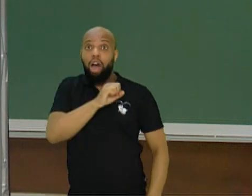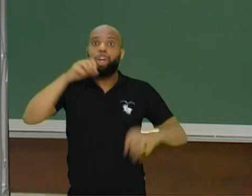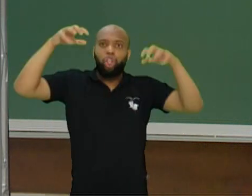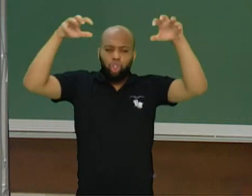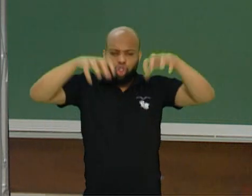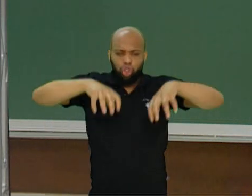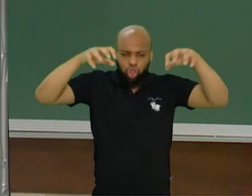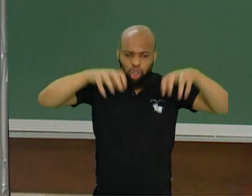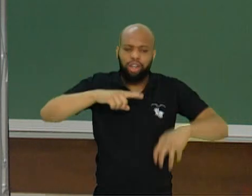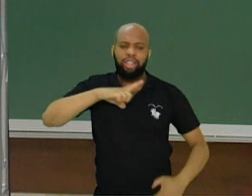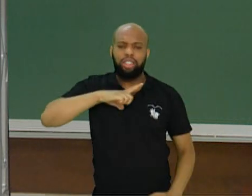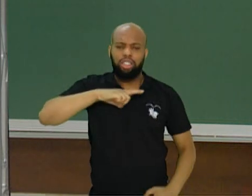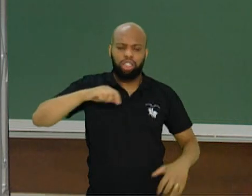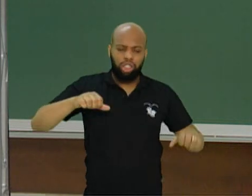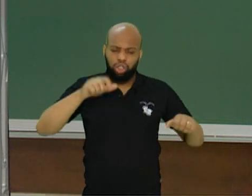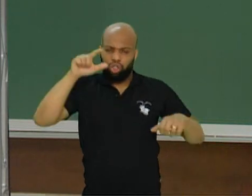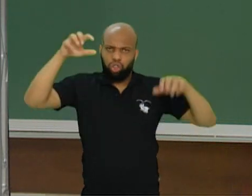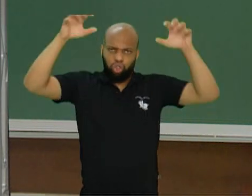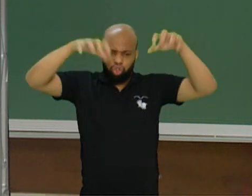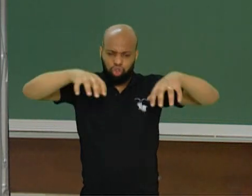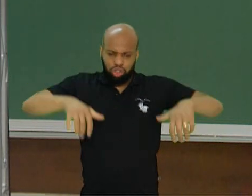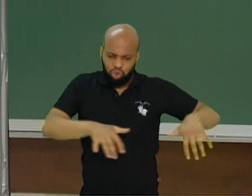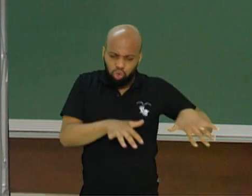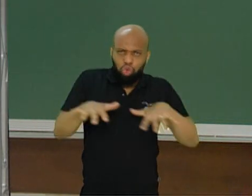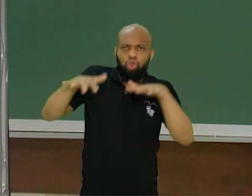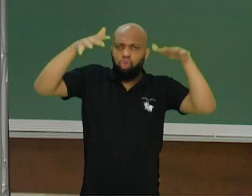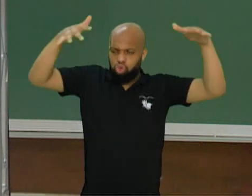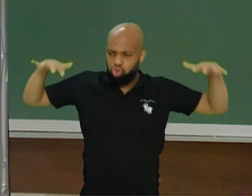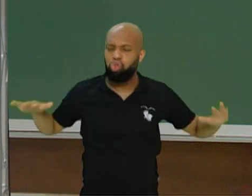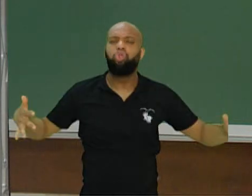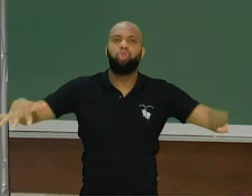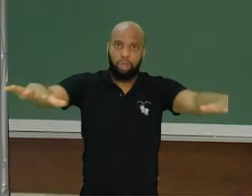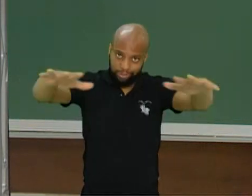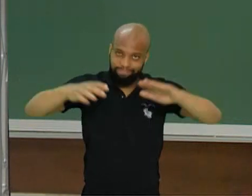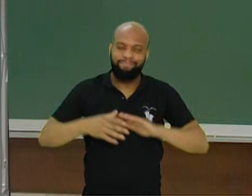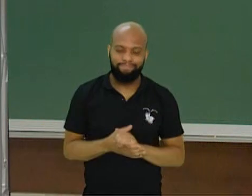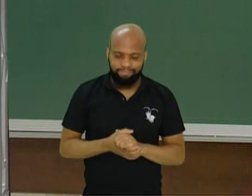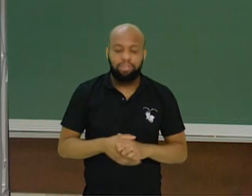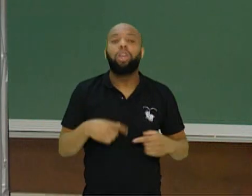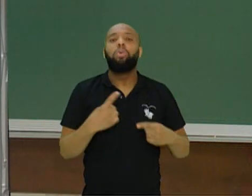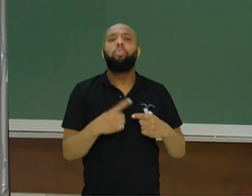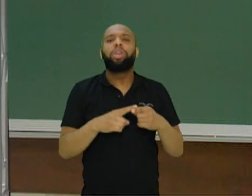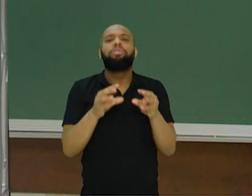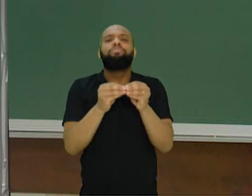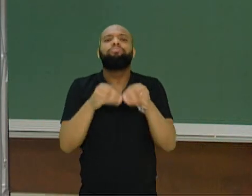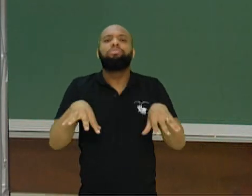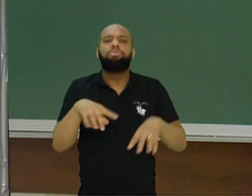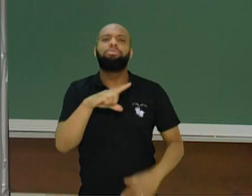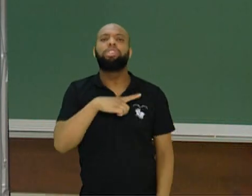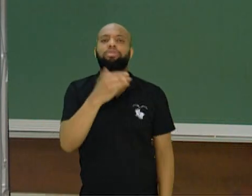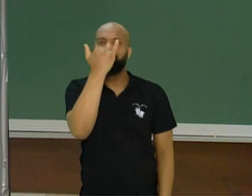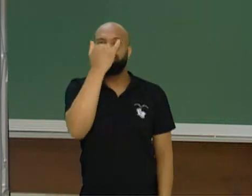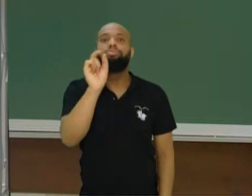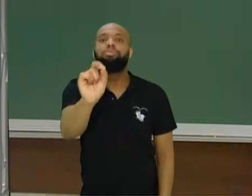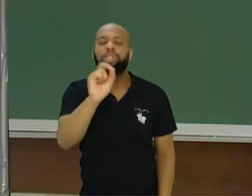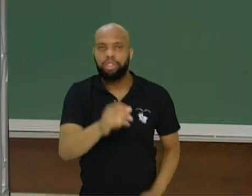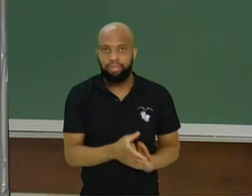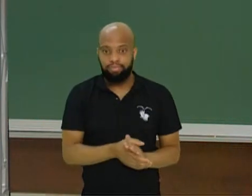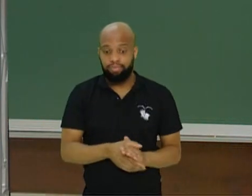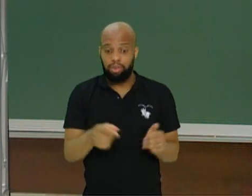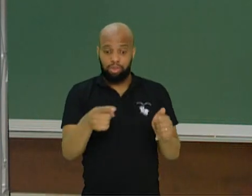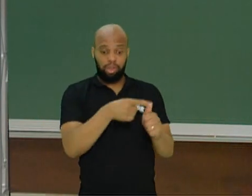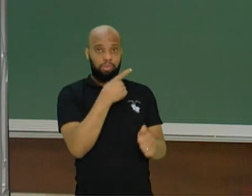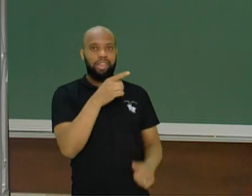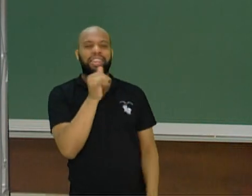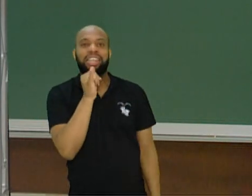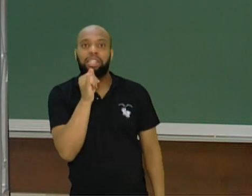de enchente bastante grave. E por que que a enchente ela é prejudicial, né? Primeiro que a contaminação